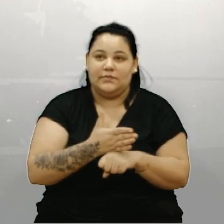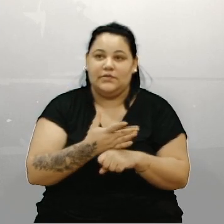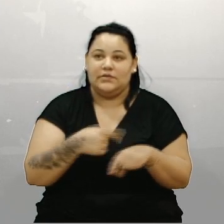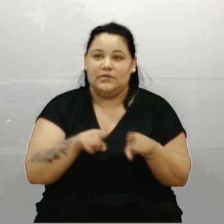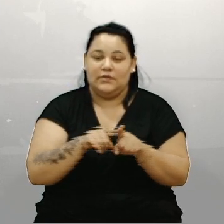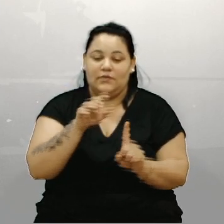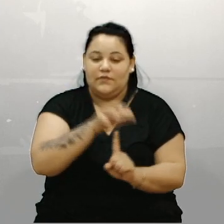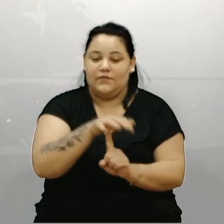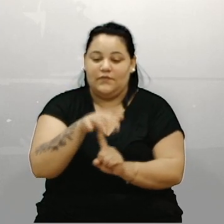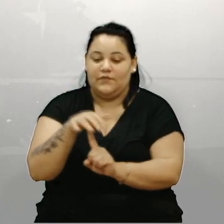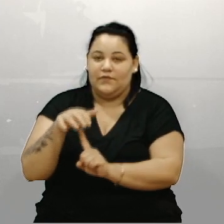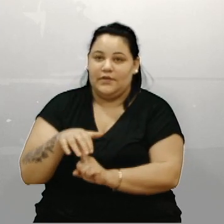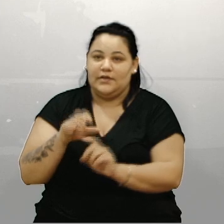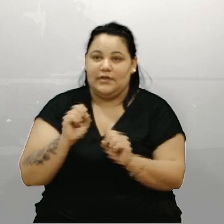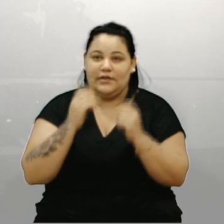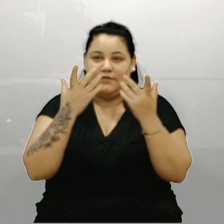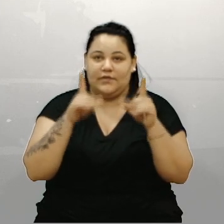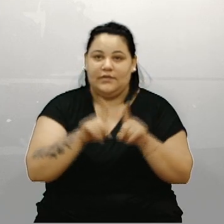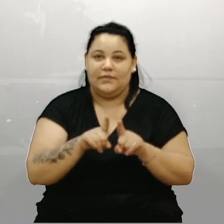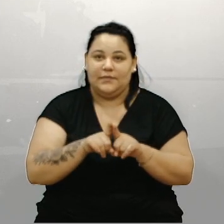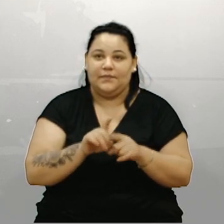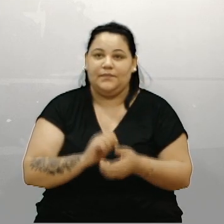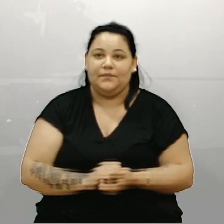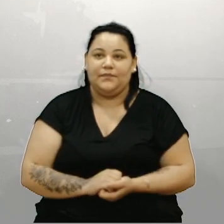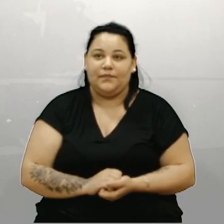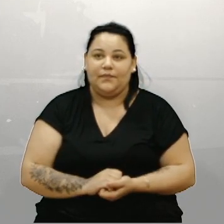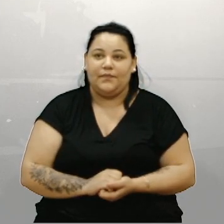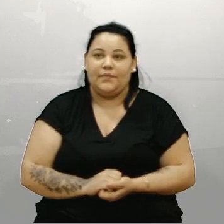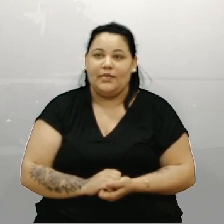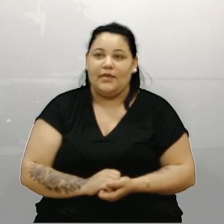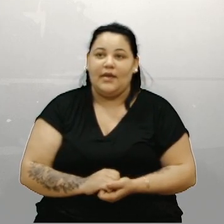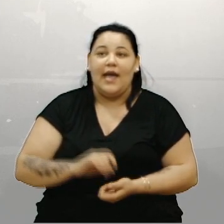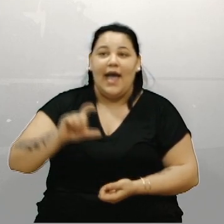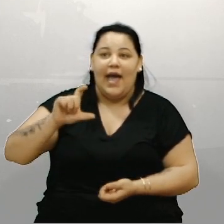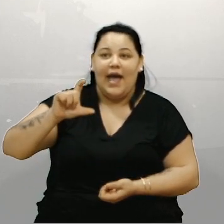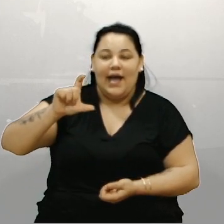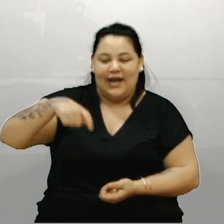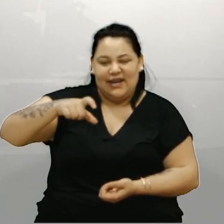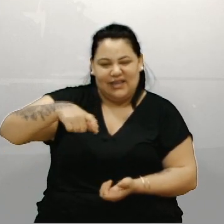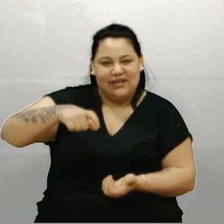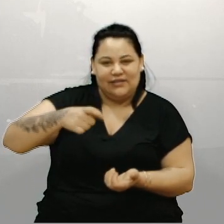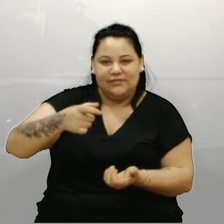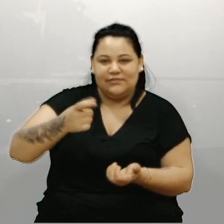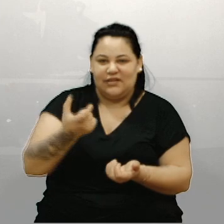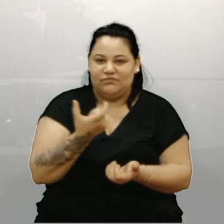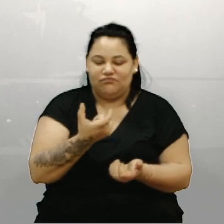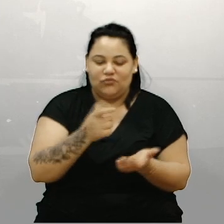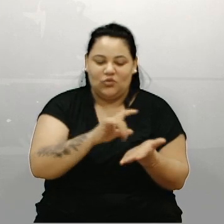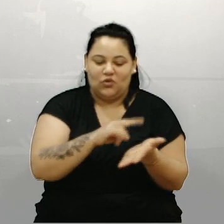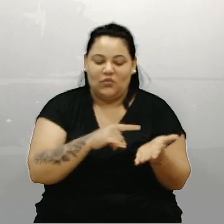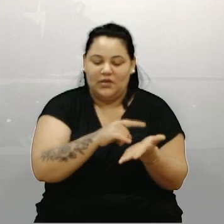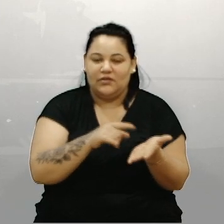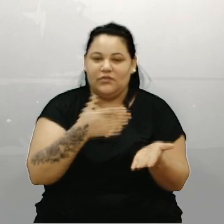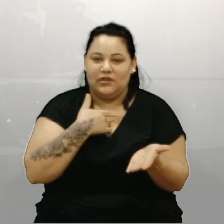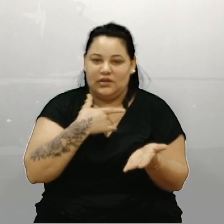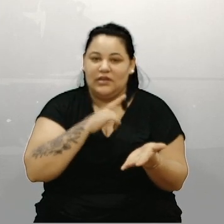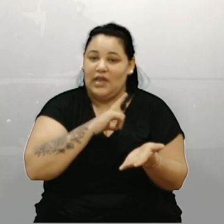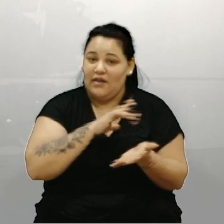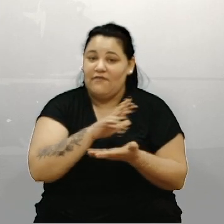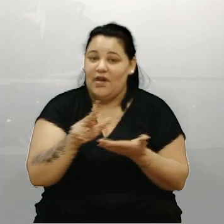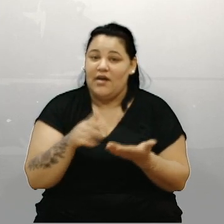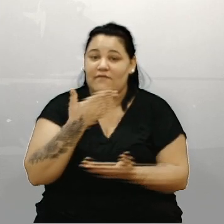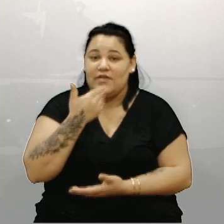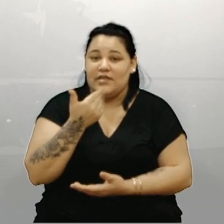e eventos. Além disso, a carteira oferece diversos benefícios, como acesso a linhas